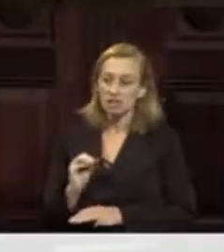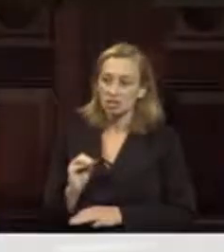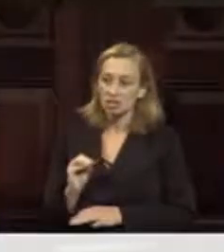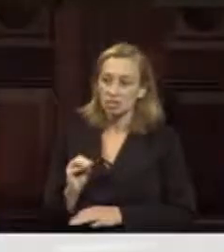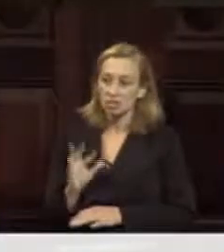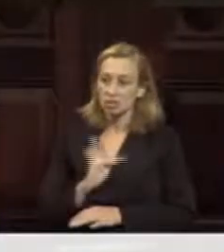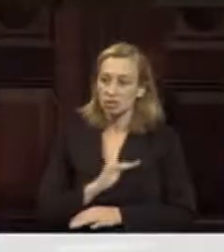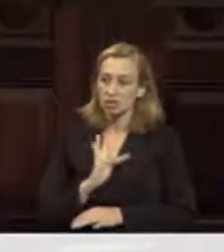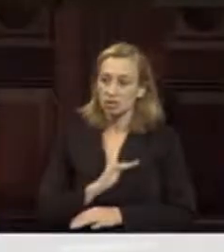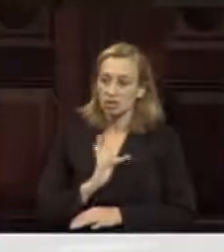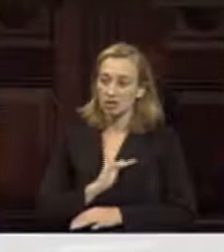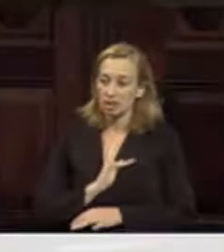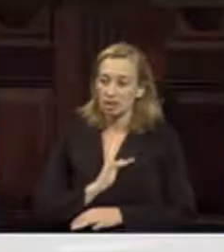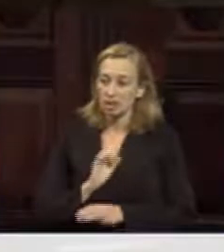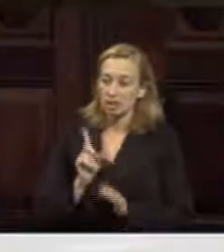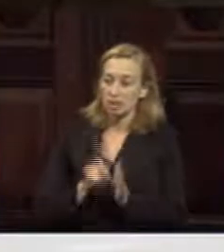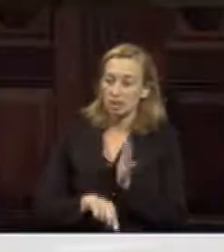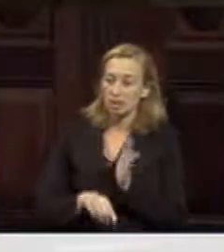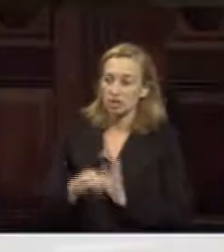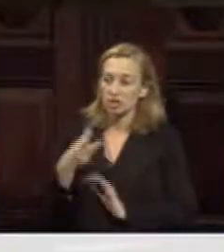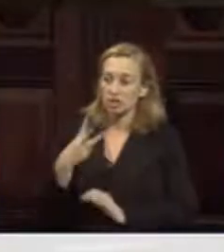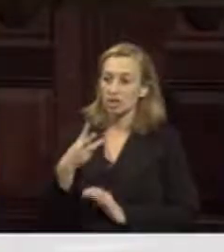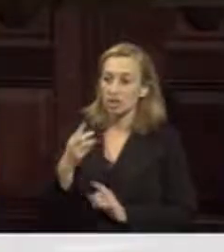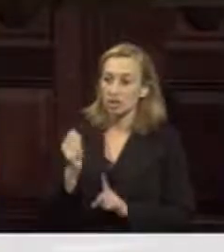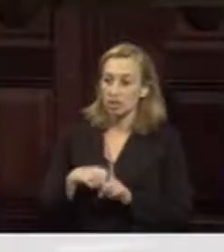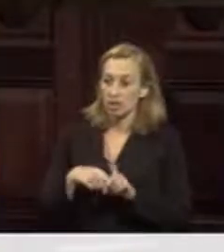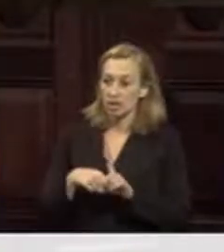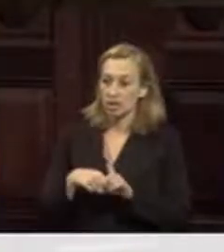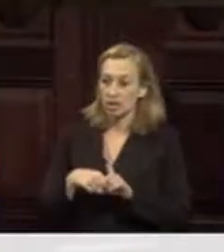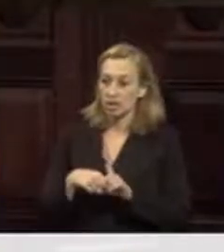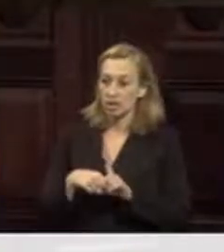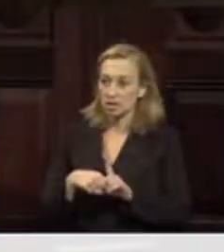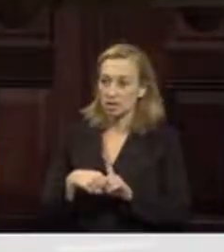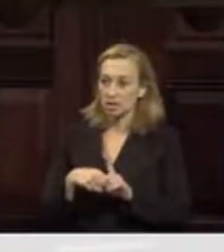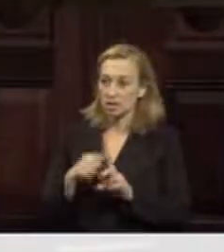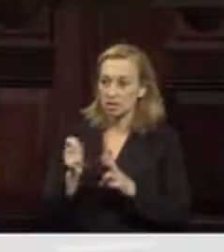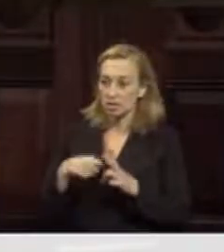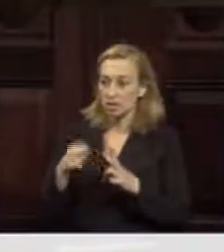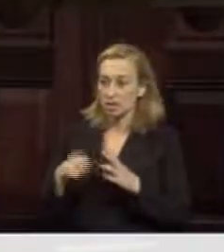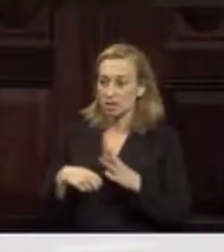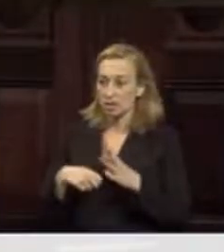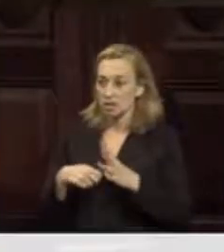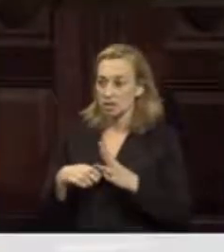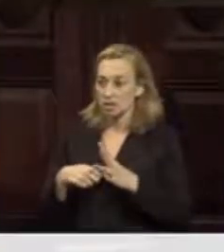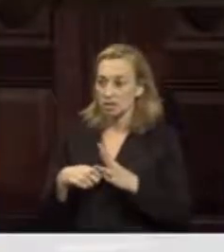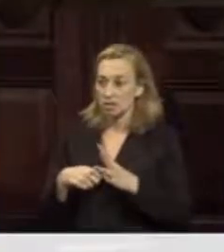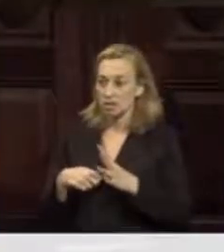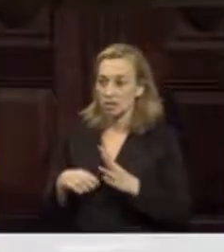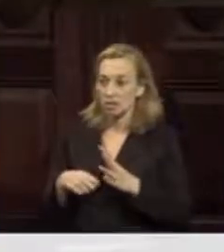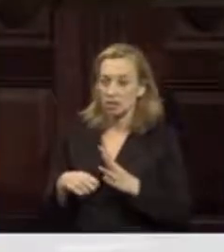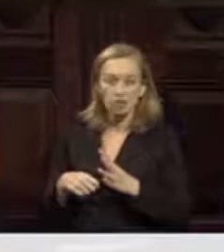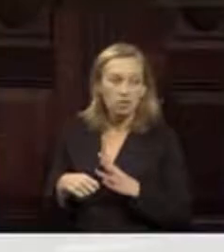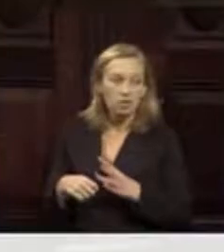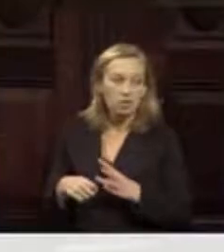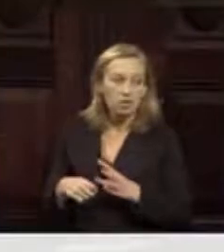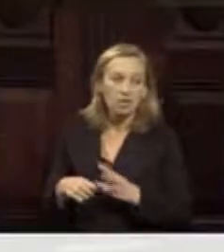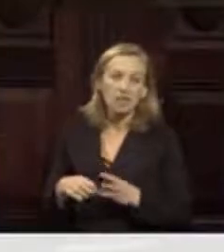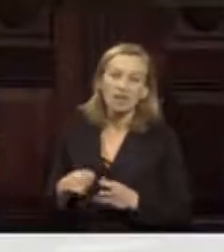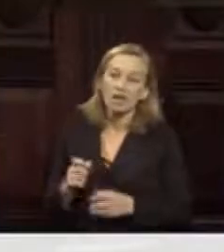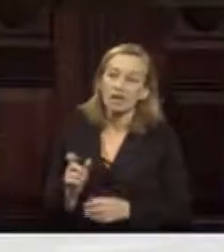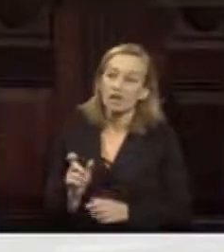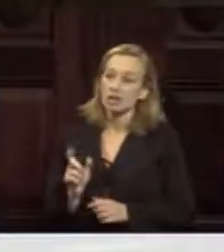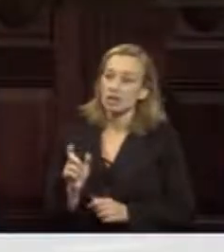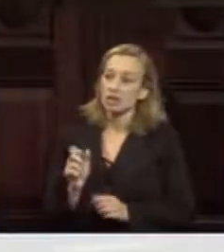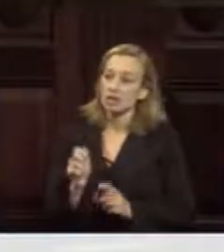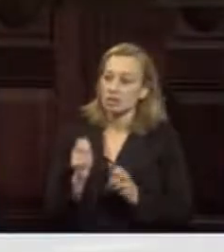de 3 meses, em menos de 90 dias, nos permitindo dizer que a cada mês